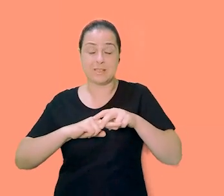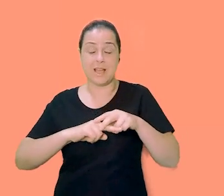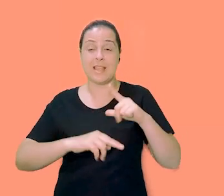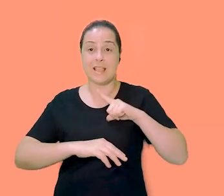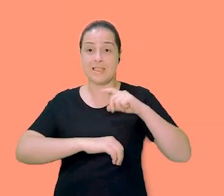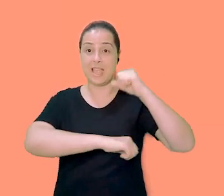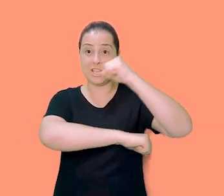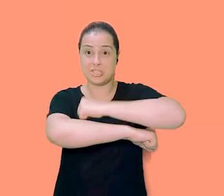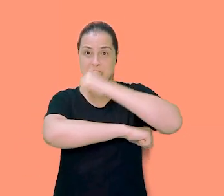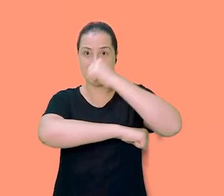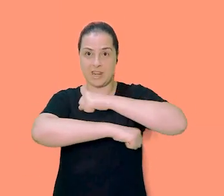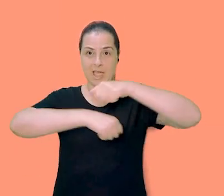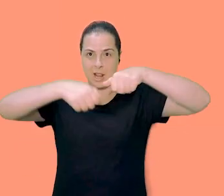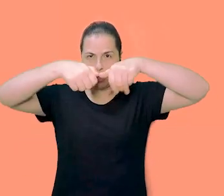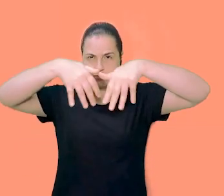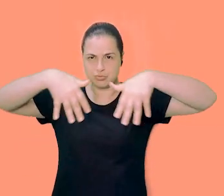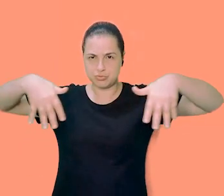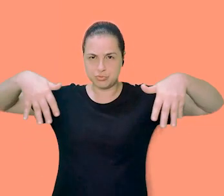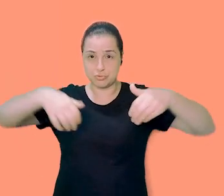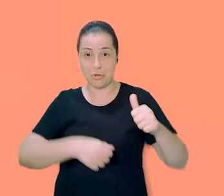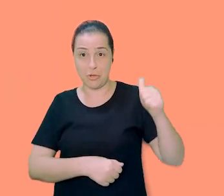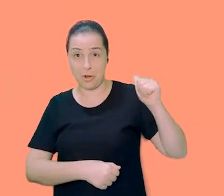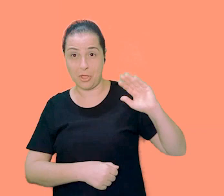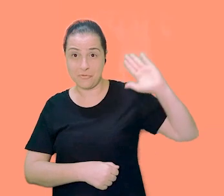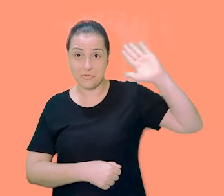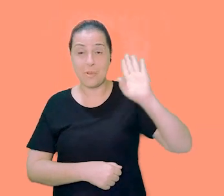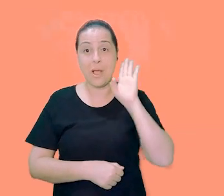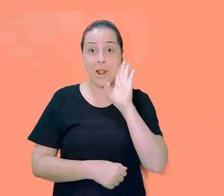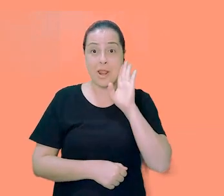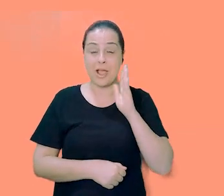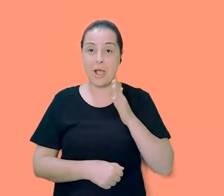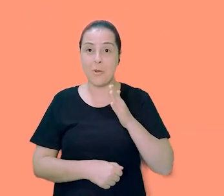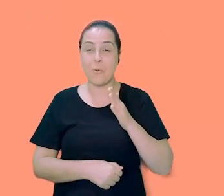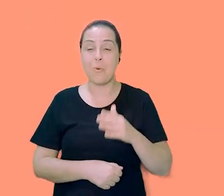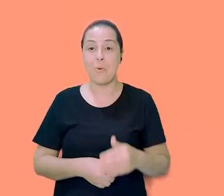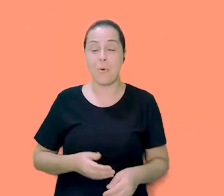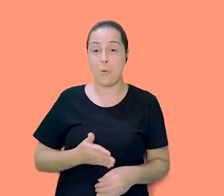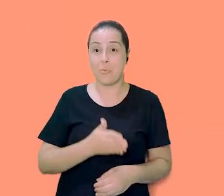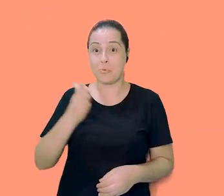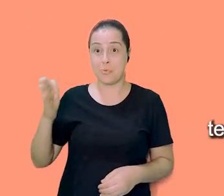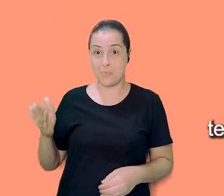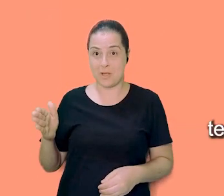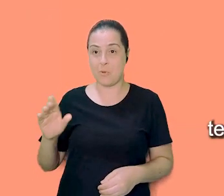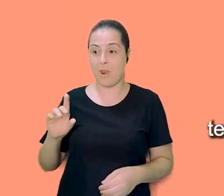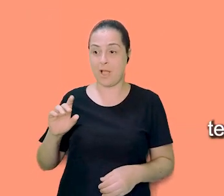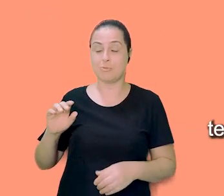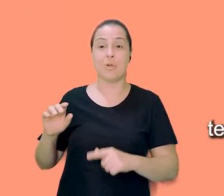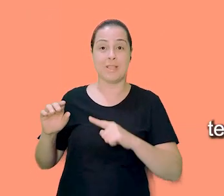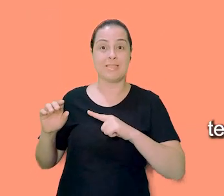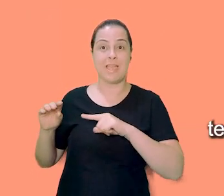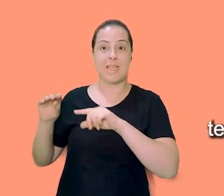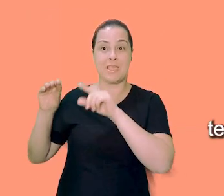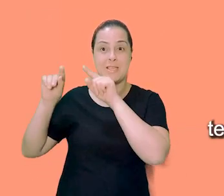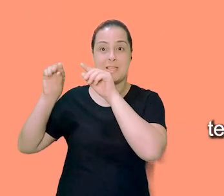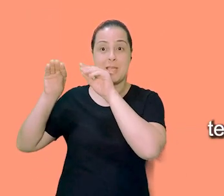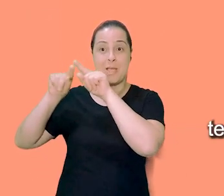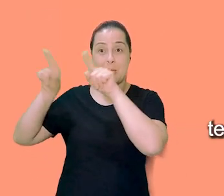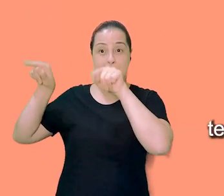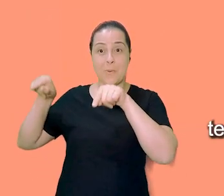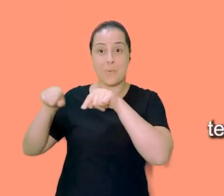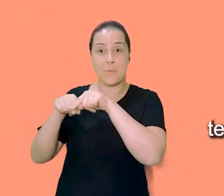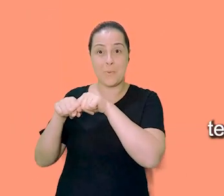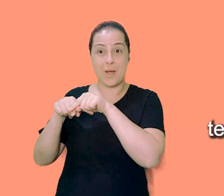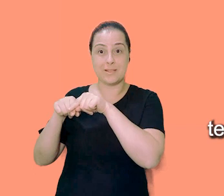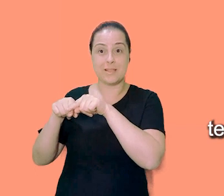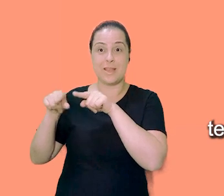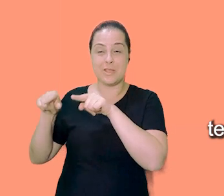com uma cortina de fundo, mas uma coisa legal é que tem um do meu lado direito, tem uma estante, tem um quadrinho de